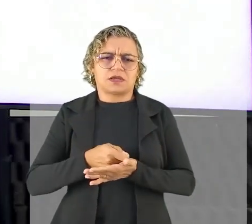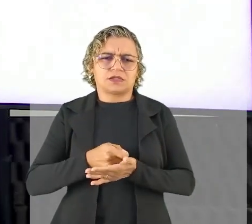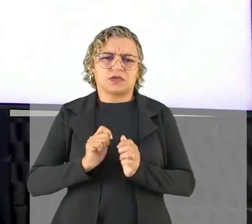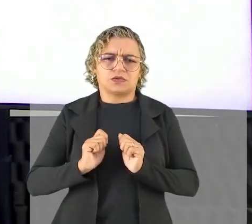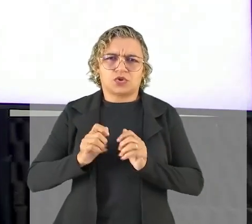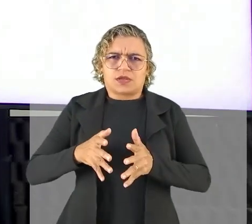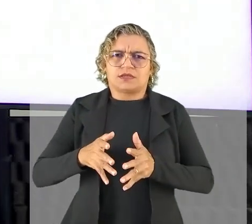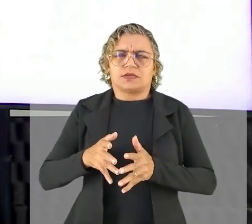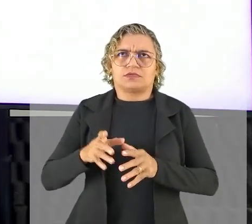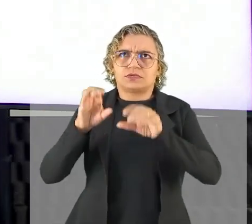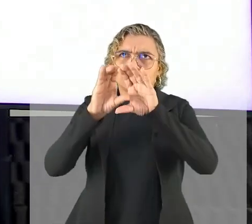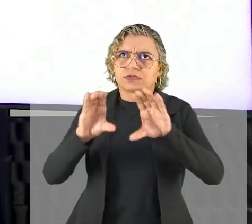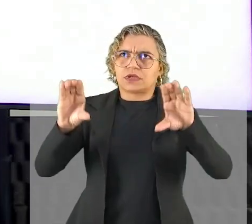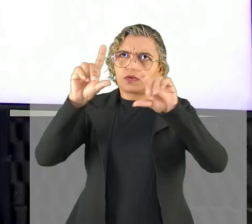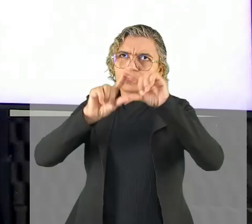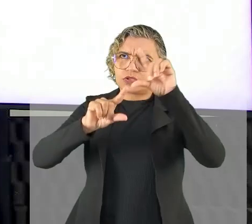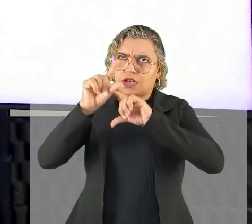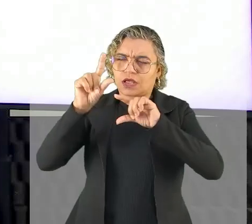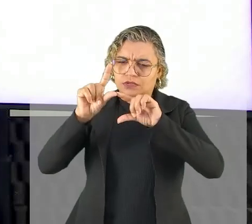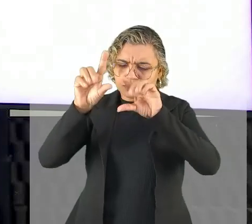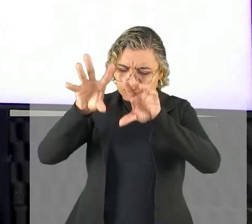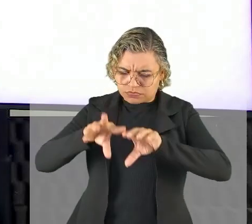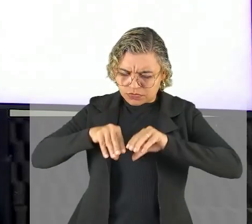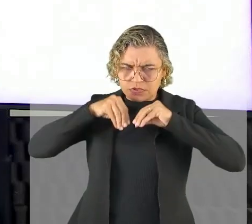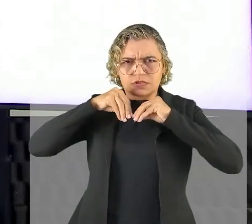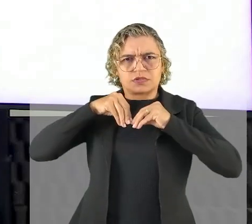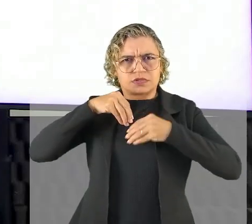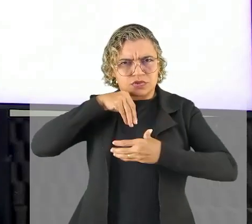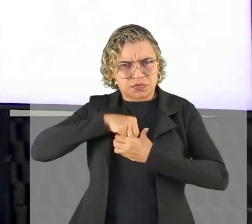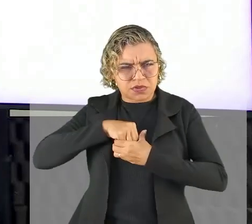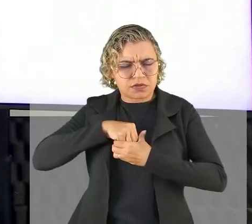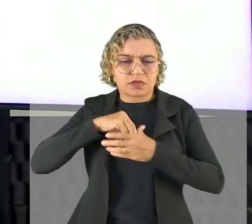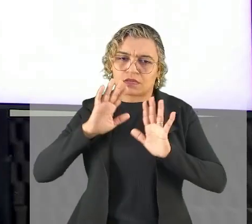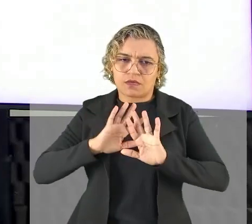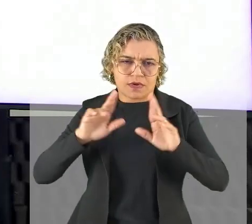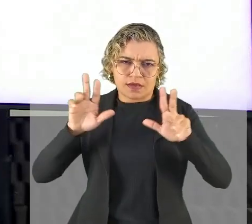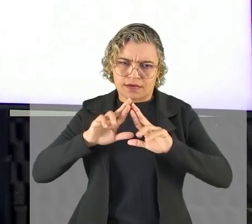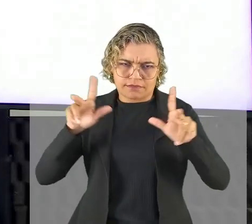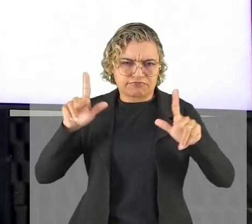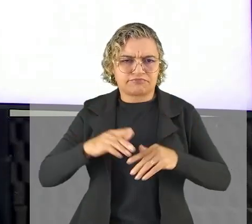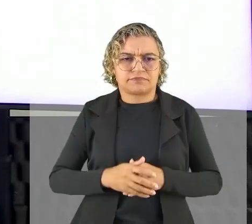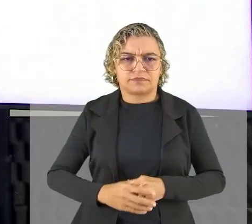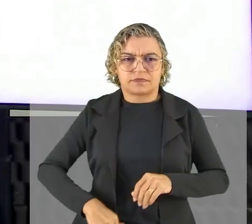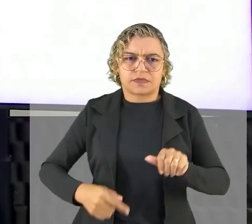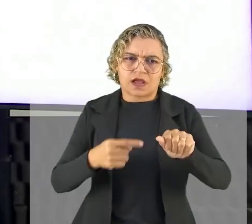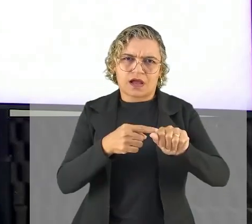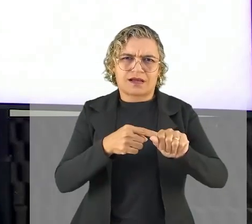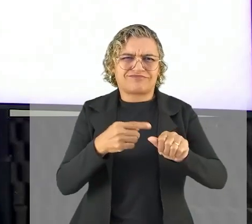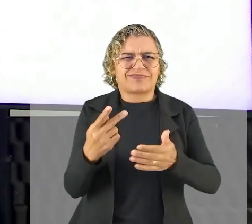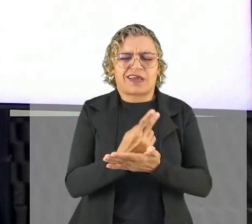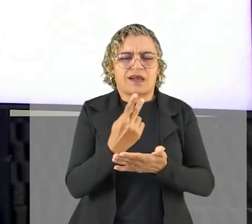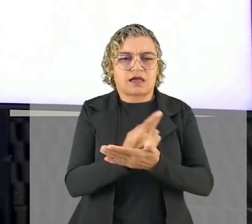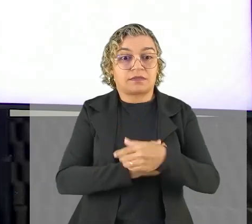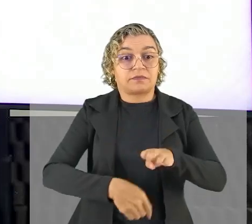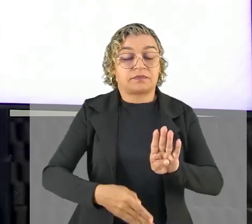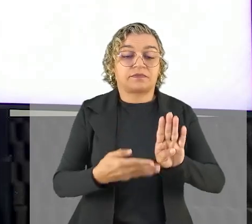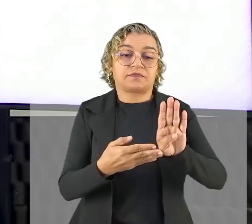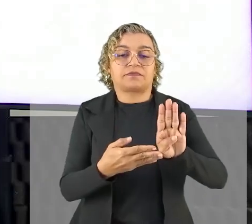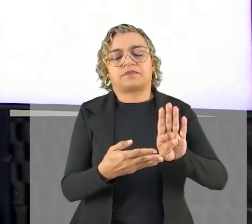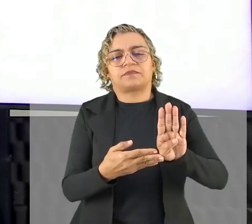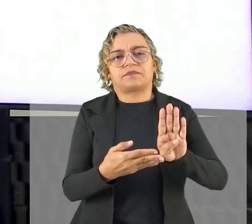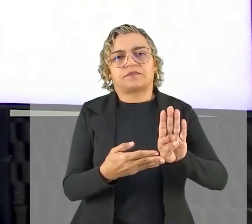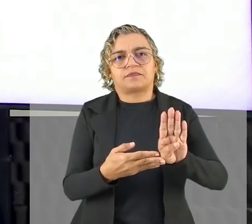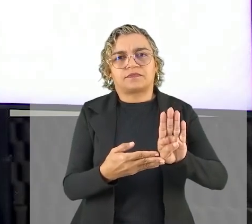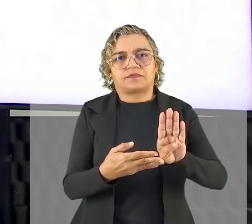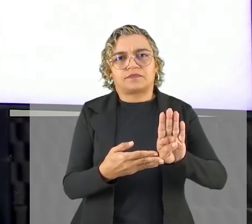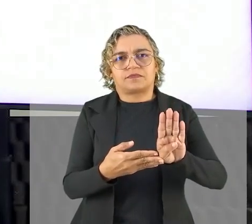céu estrelado dentro de mim, são coisas que não são compatíveis aqui. Então, a gente pode descartar também a letra A. A letra B diz o